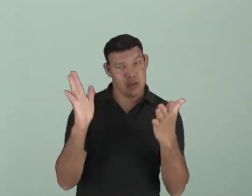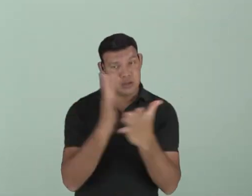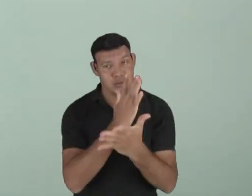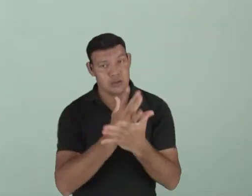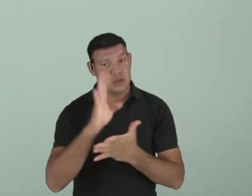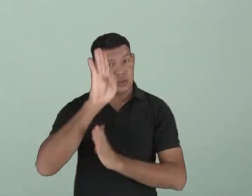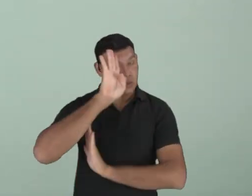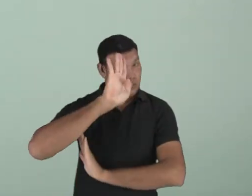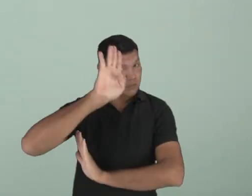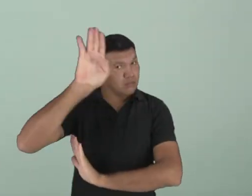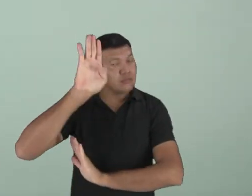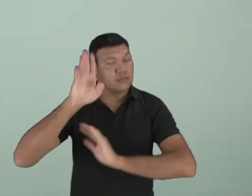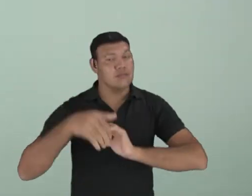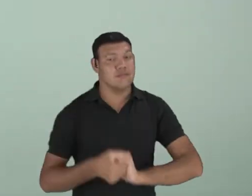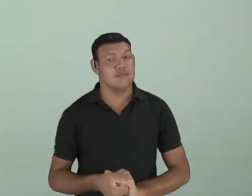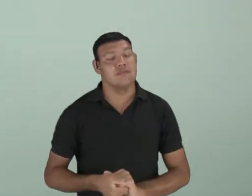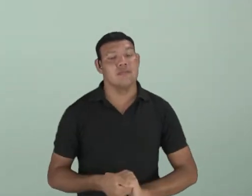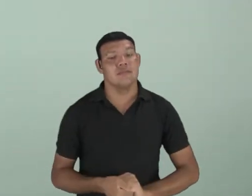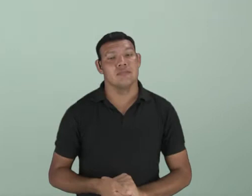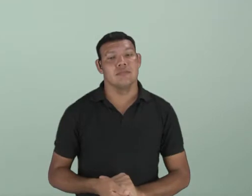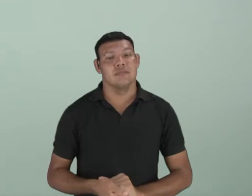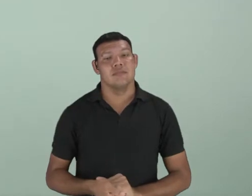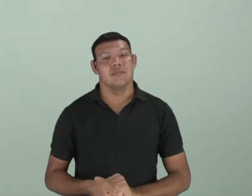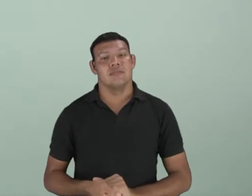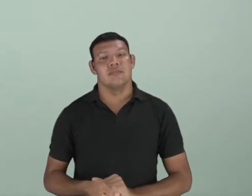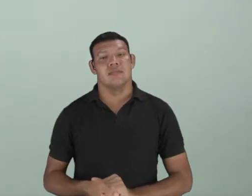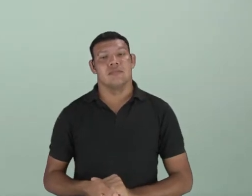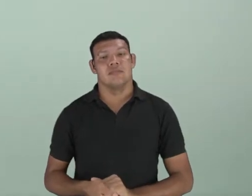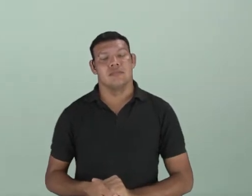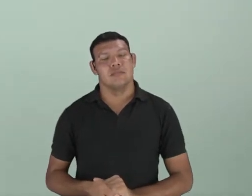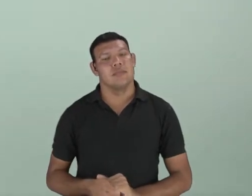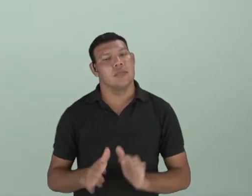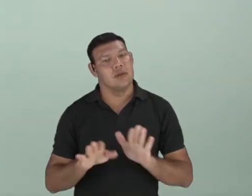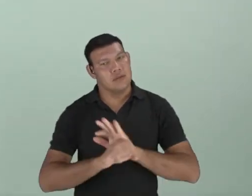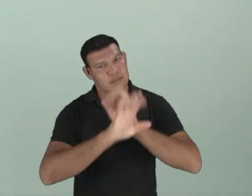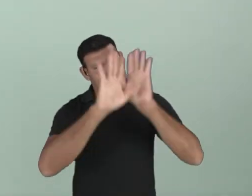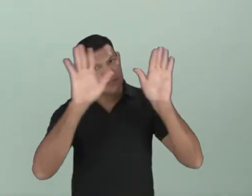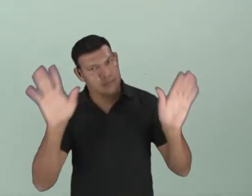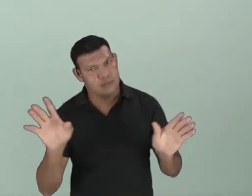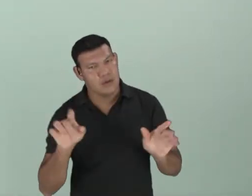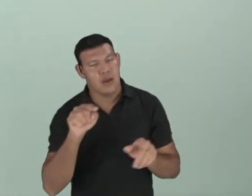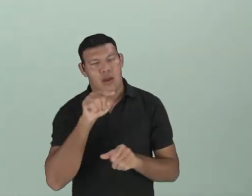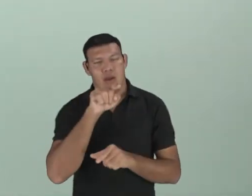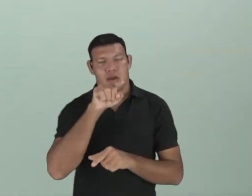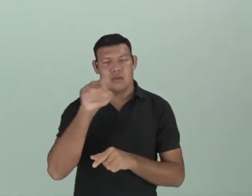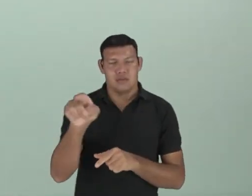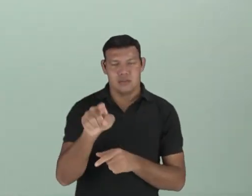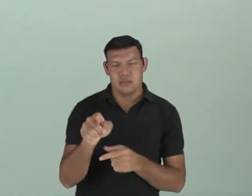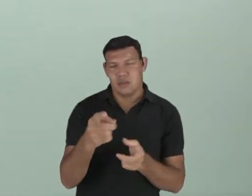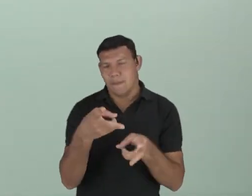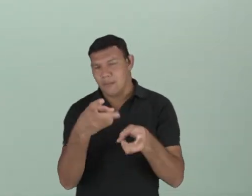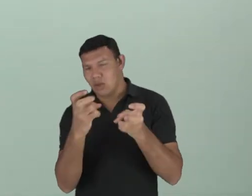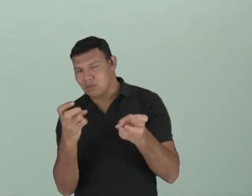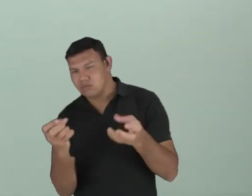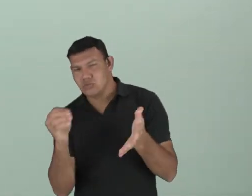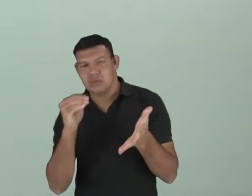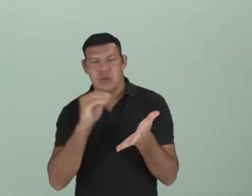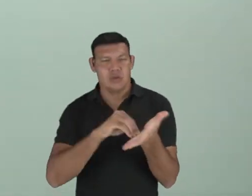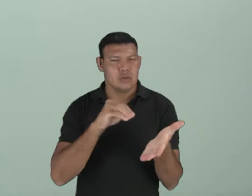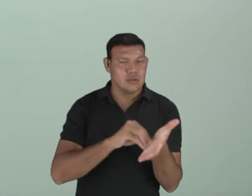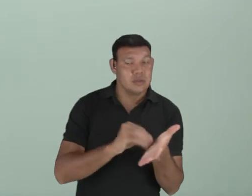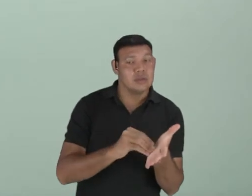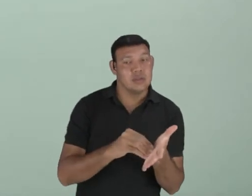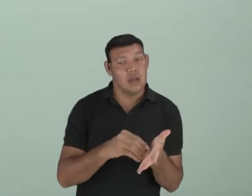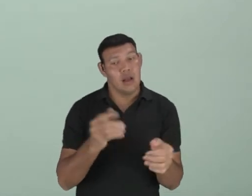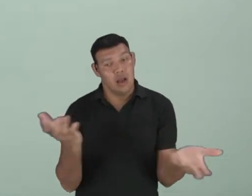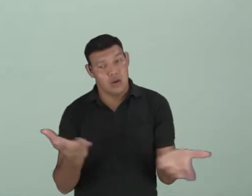se destacar um pouco mais que as outras. Lógico que vocês podem sentir falta de algumas que eu não falar no momento,